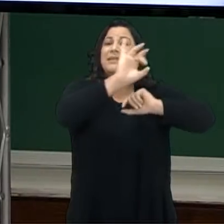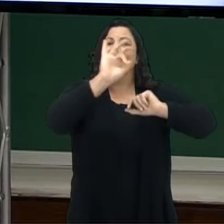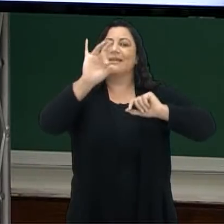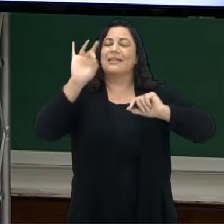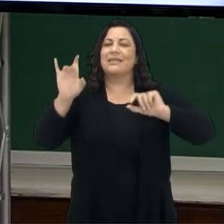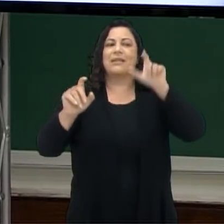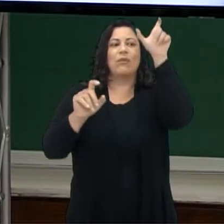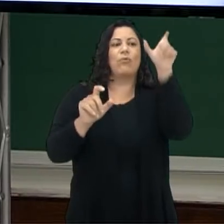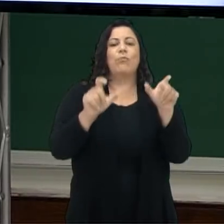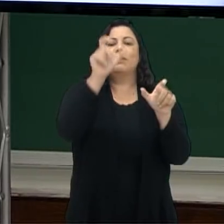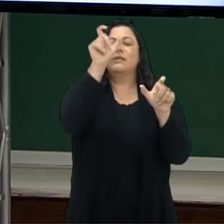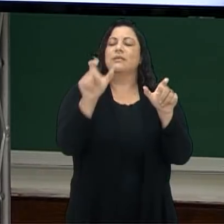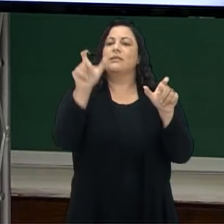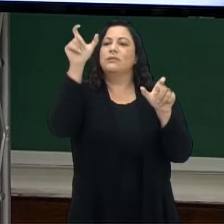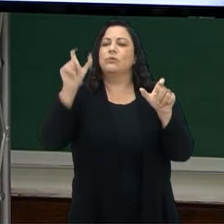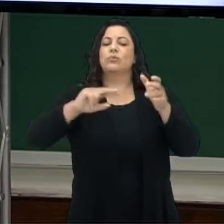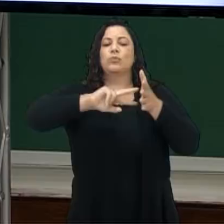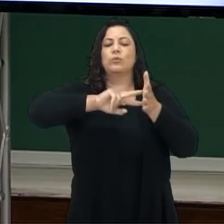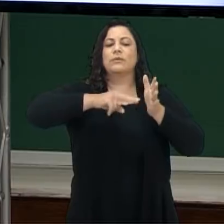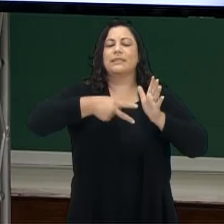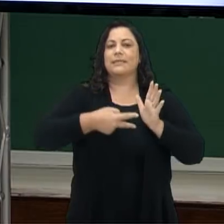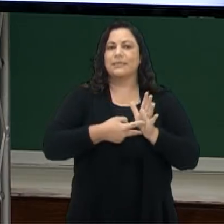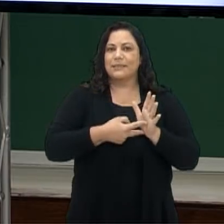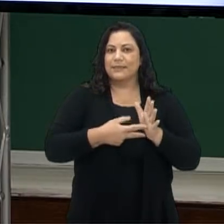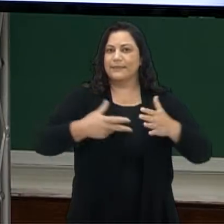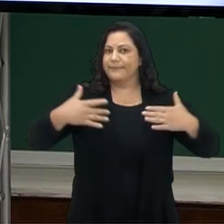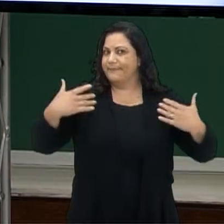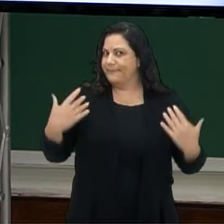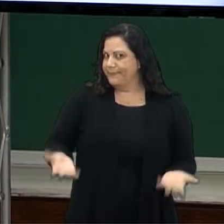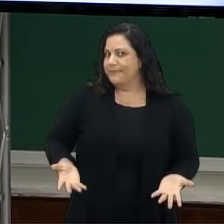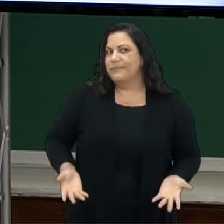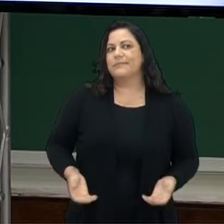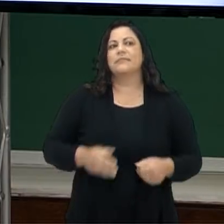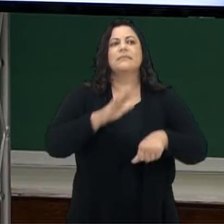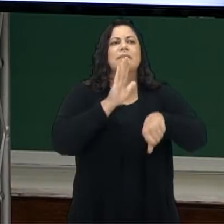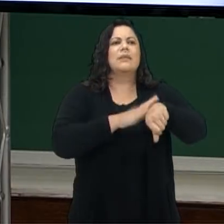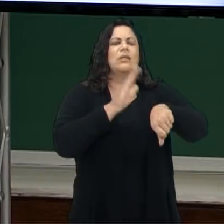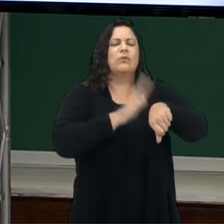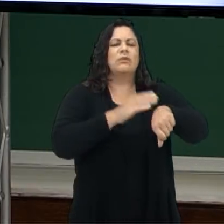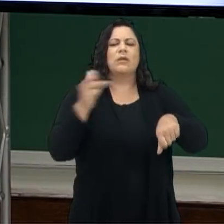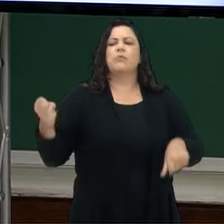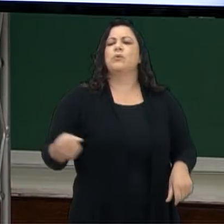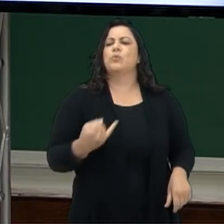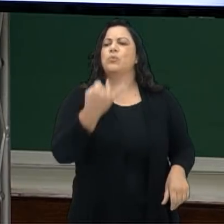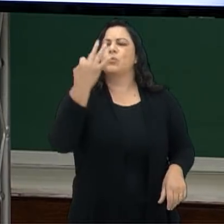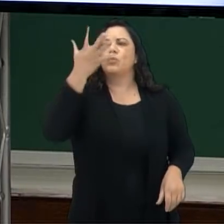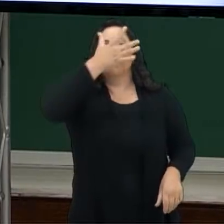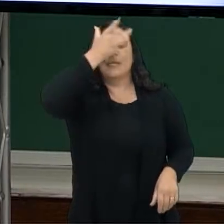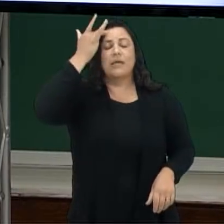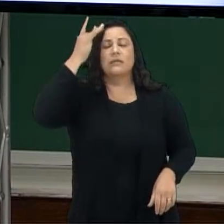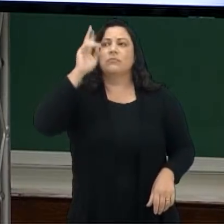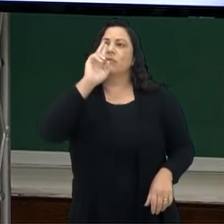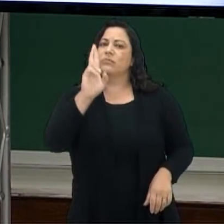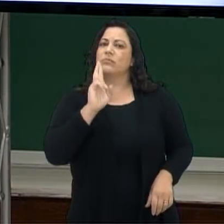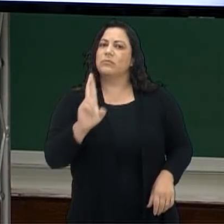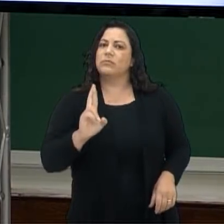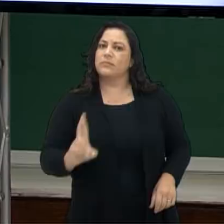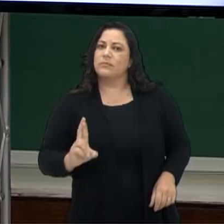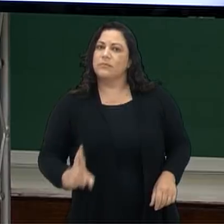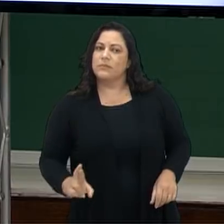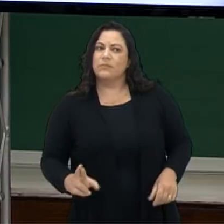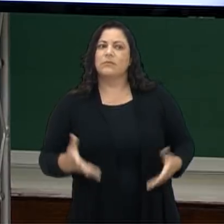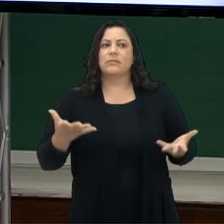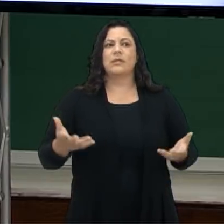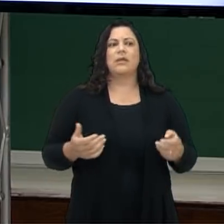colunas significa. Então, por exemplo, aqui no cabeçalho eu tenho tempo e quantidade de pessoas que respondeu. Então aqui,